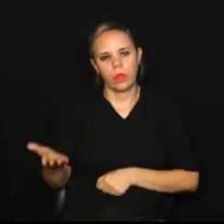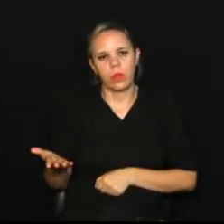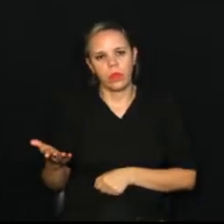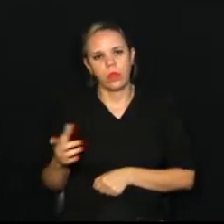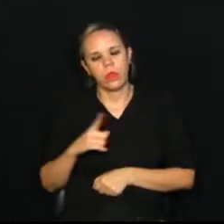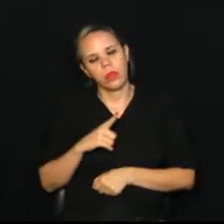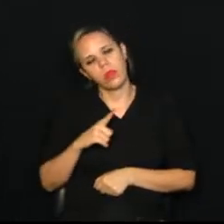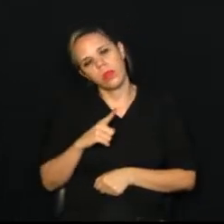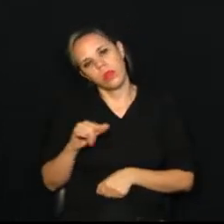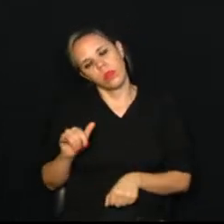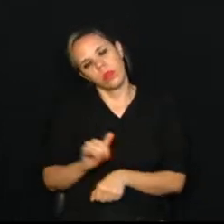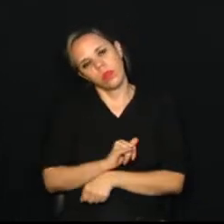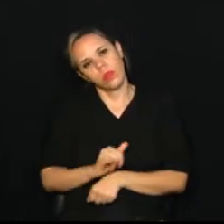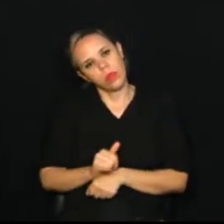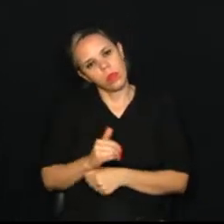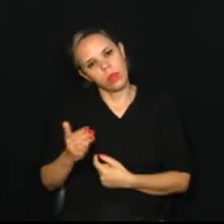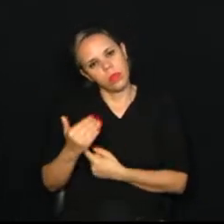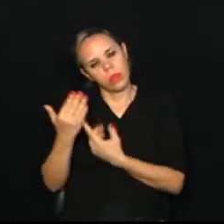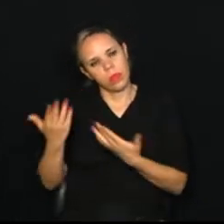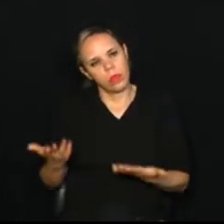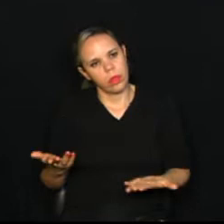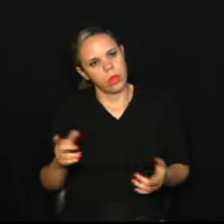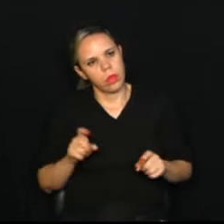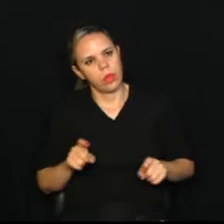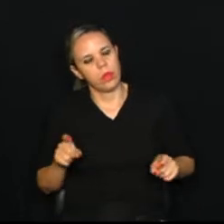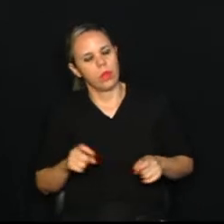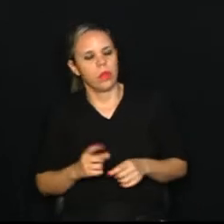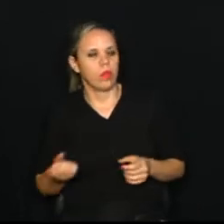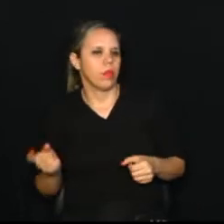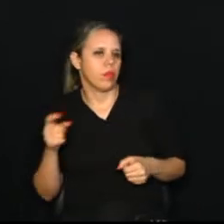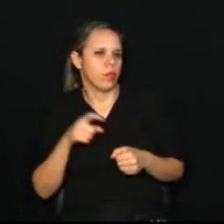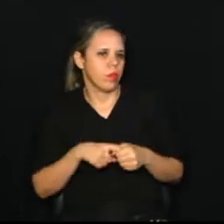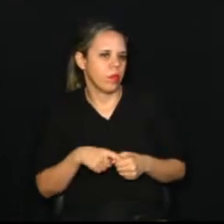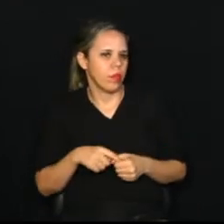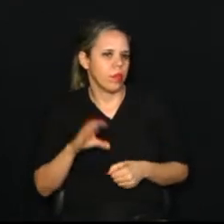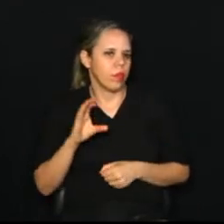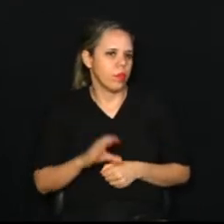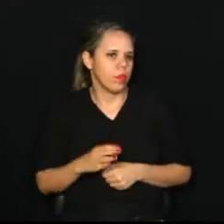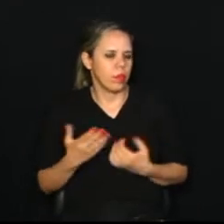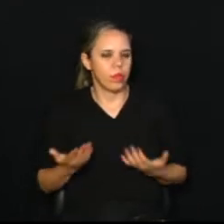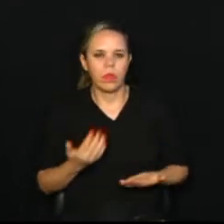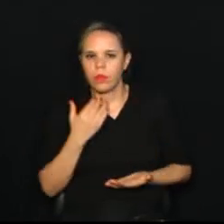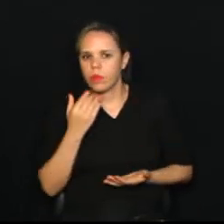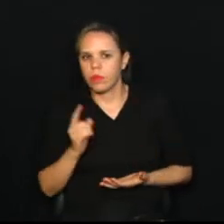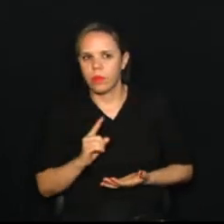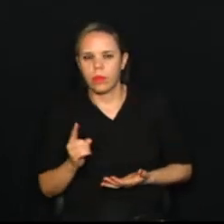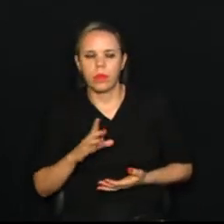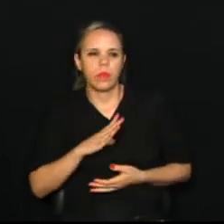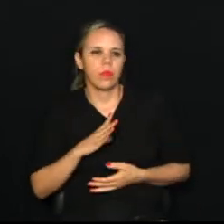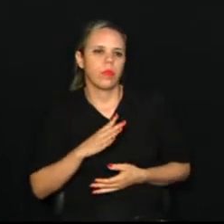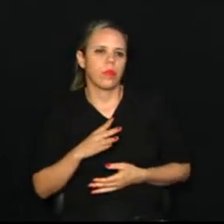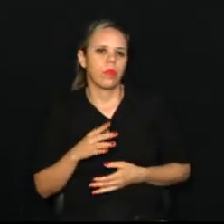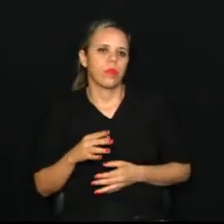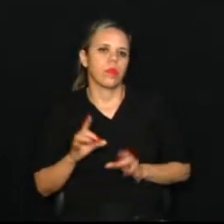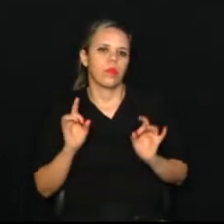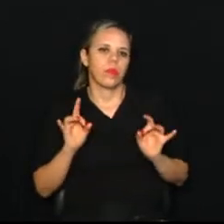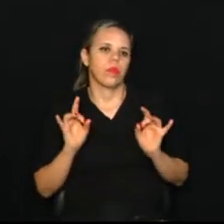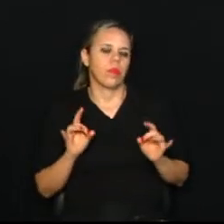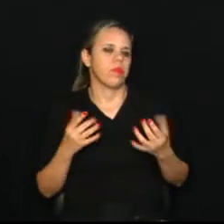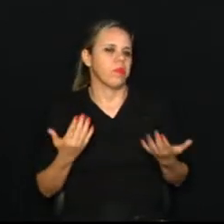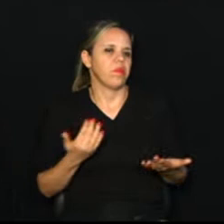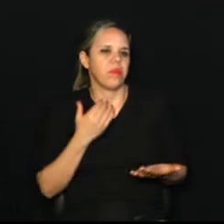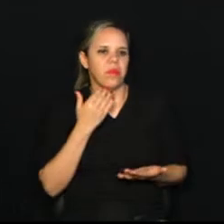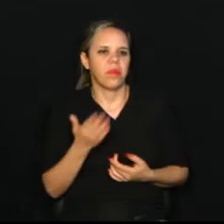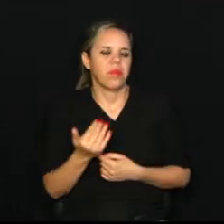tem um mecanismo de tecnologia de informação voltado para o cidadão. Não adianta nada a cidade ser sofisticada do ponto de